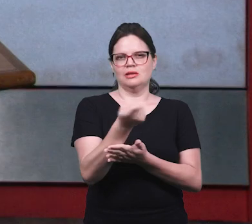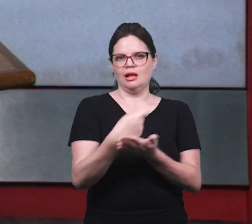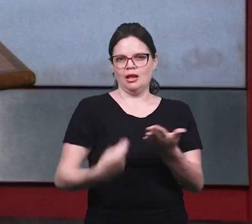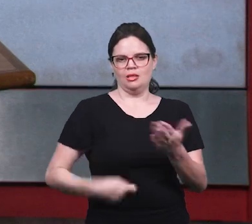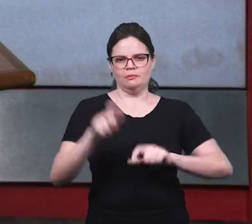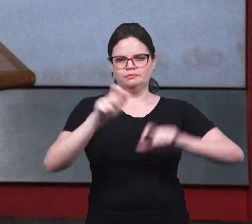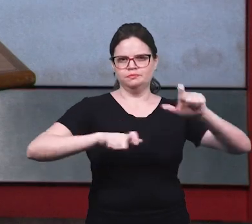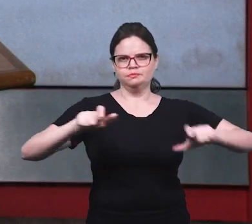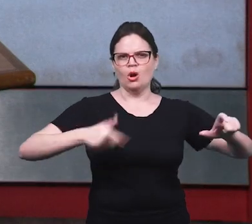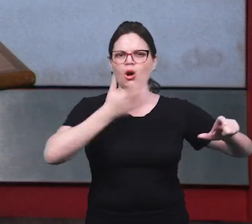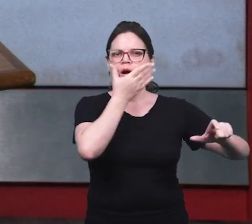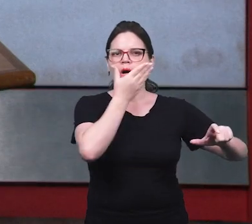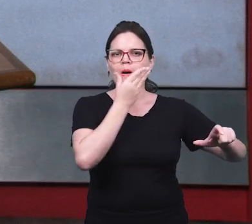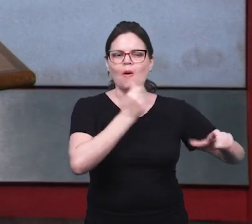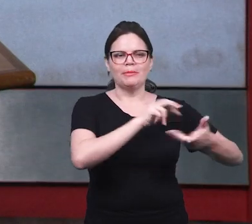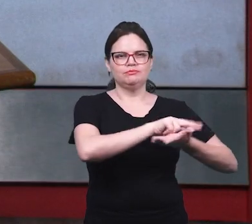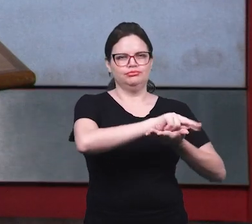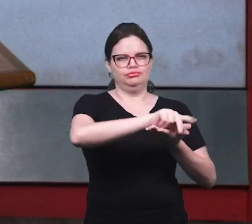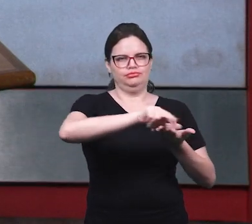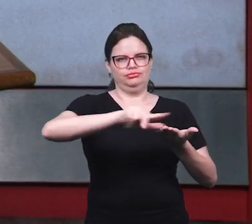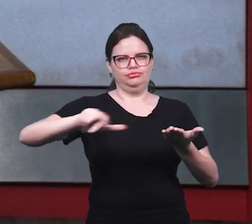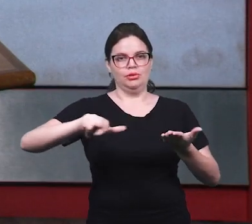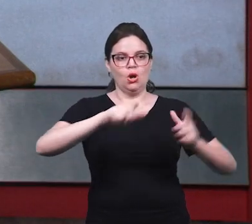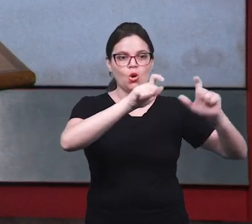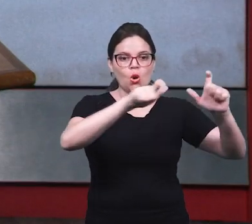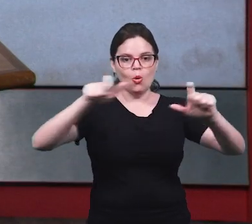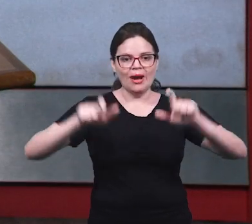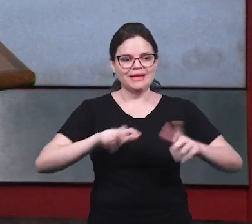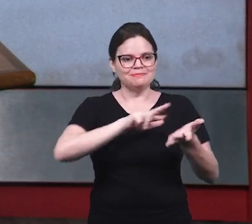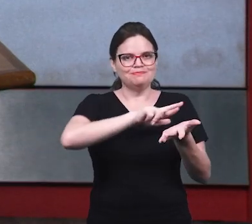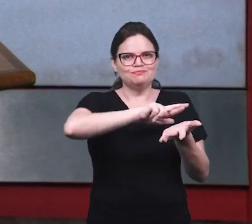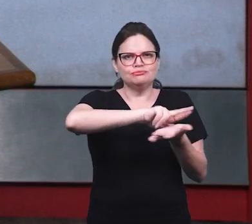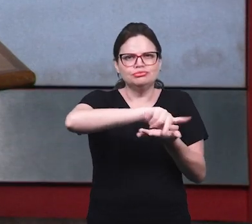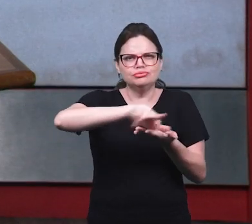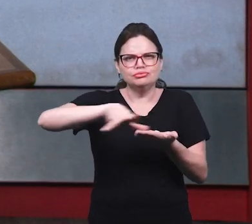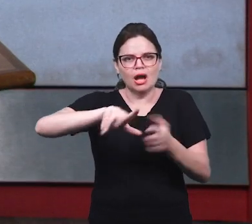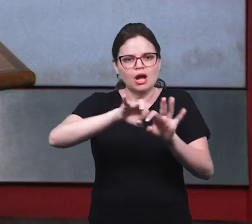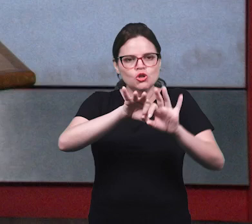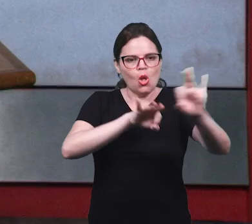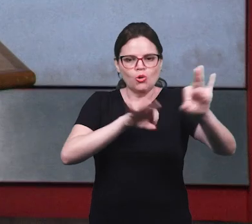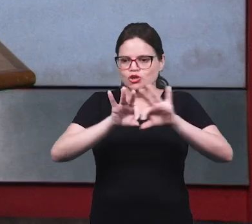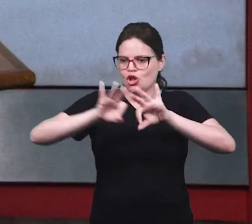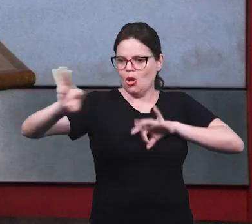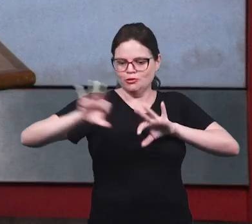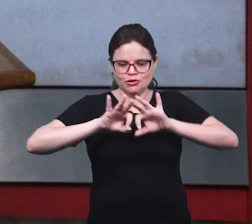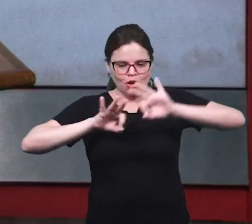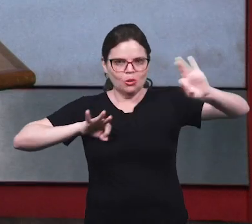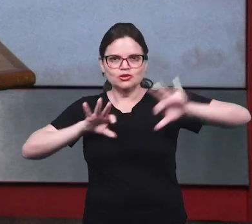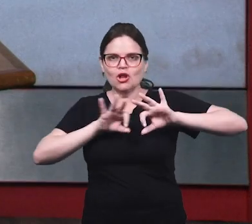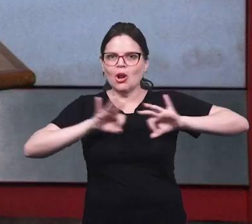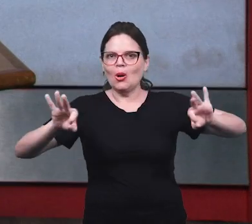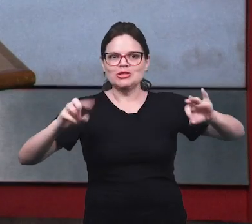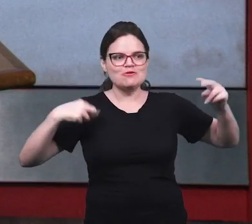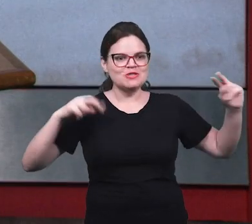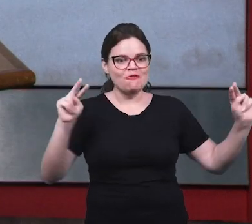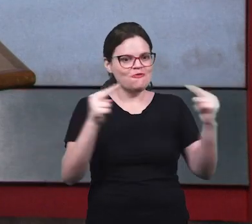uma grande variedade de escritores em lugares diferentes e distantes entre si no tempo,